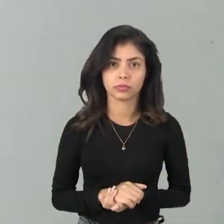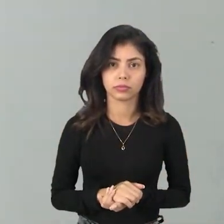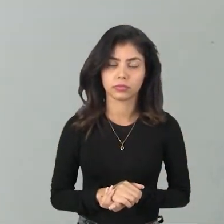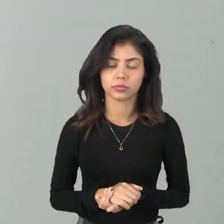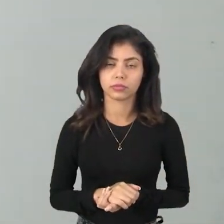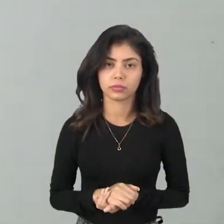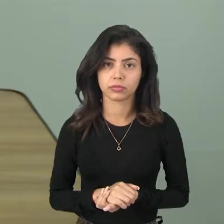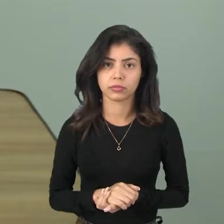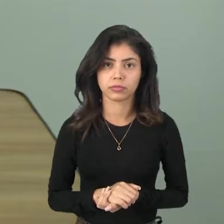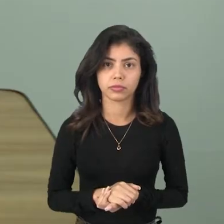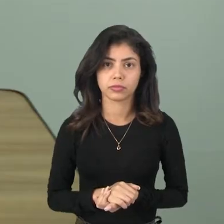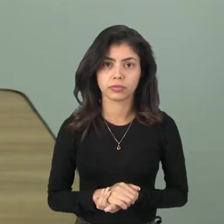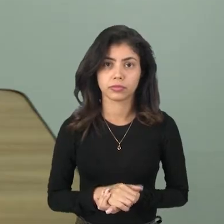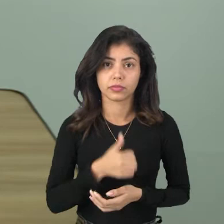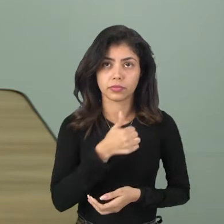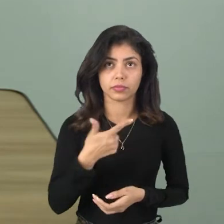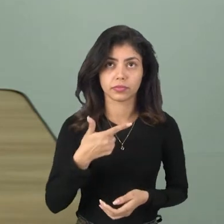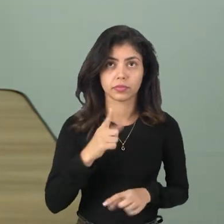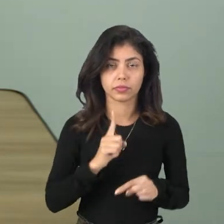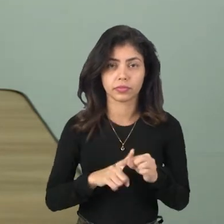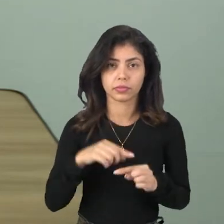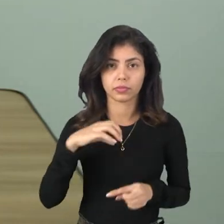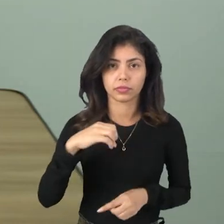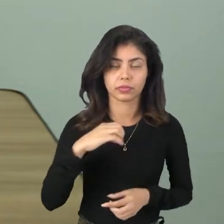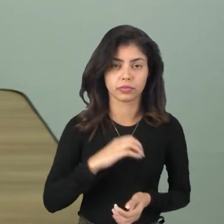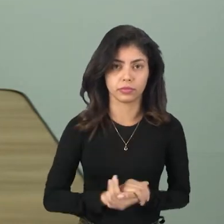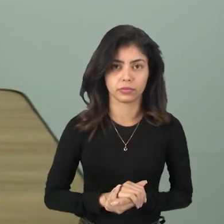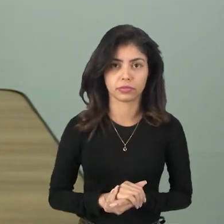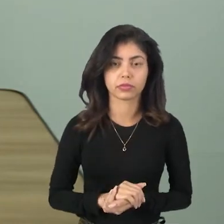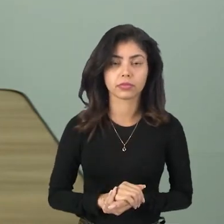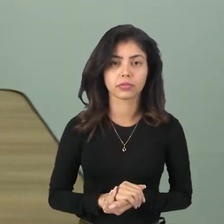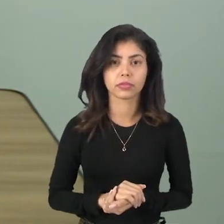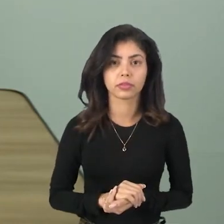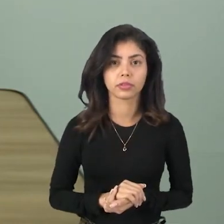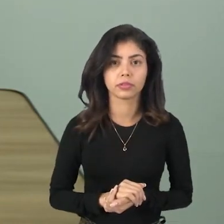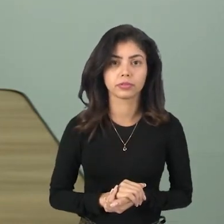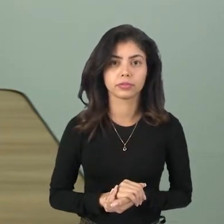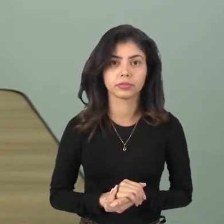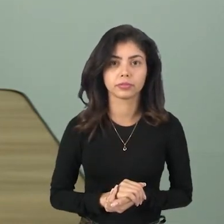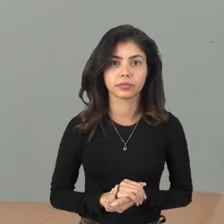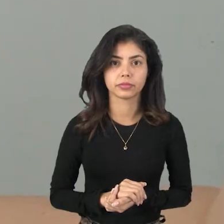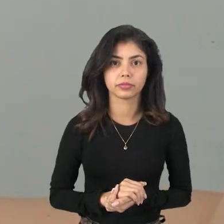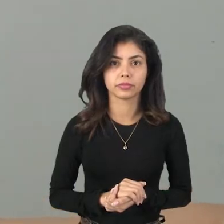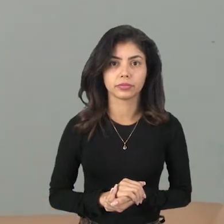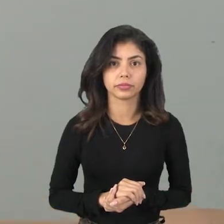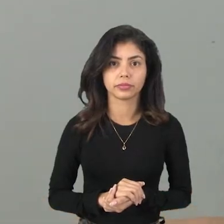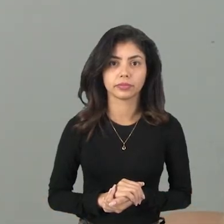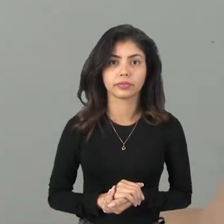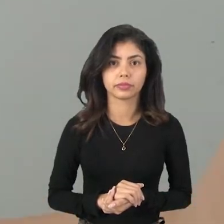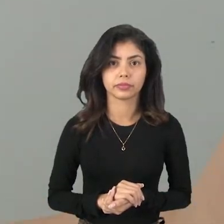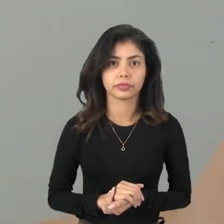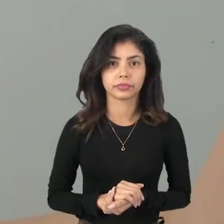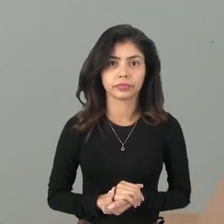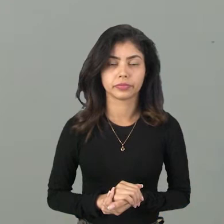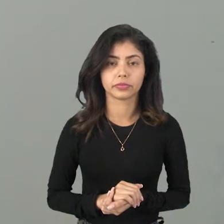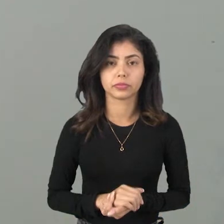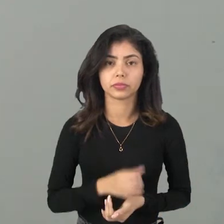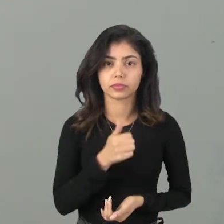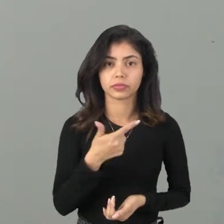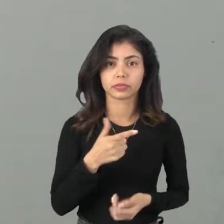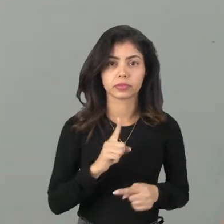primeiro 12 mais nove vamos ver vamos calcular aqui embaixo para ver como que vai ficar as